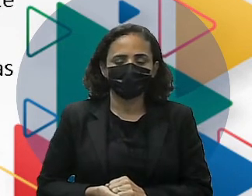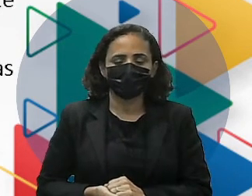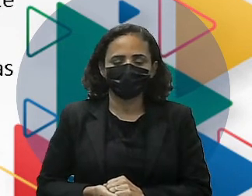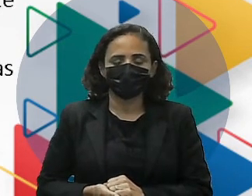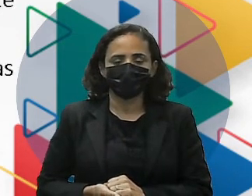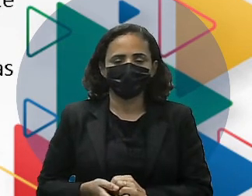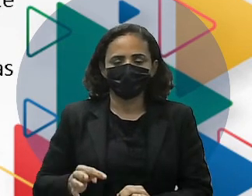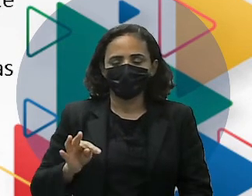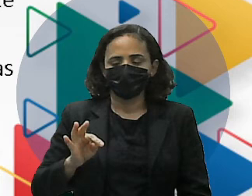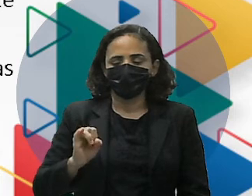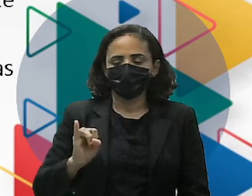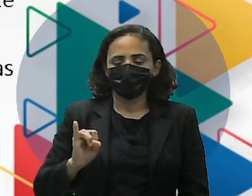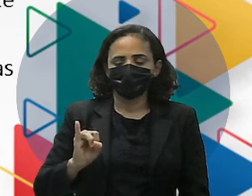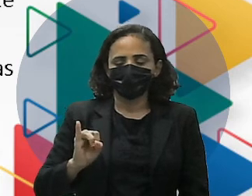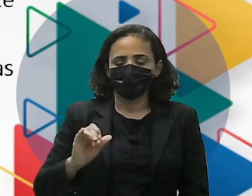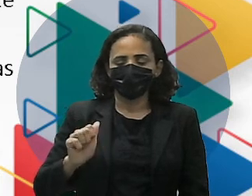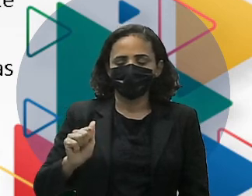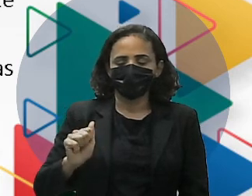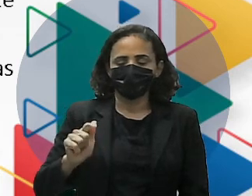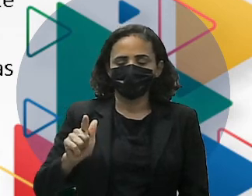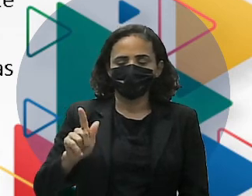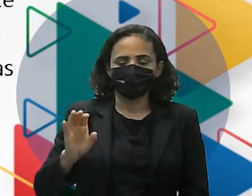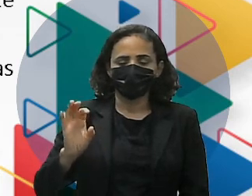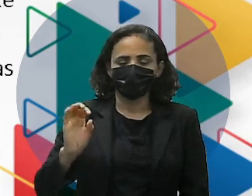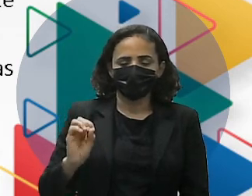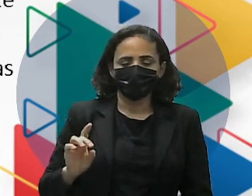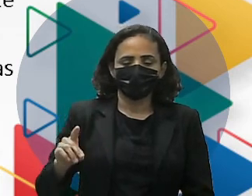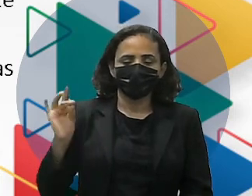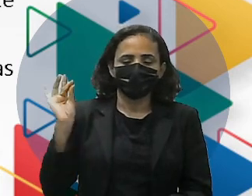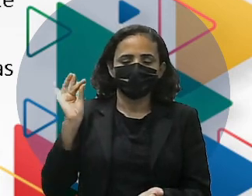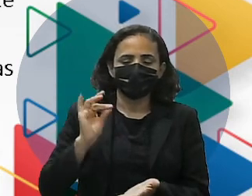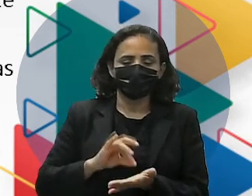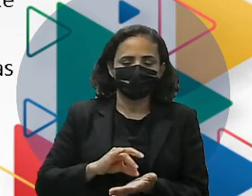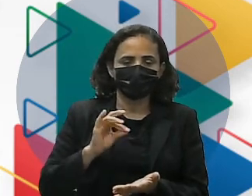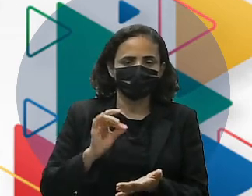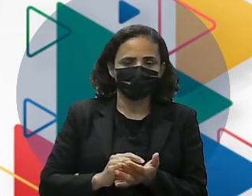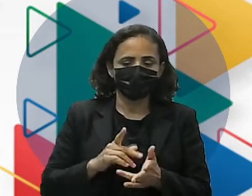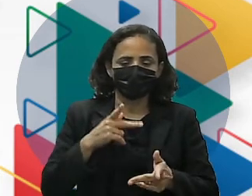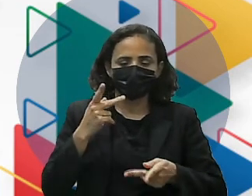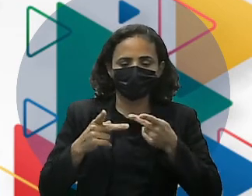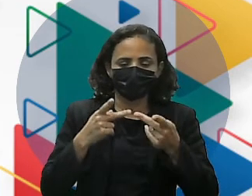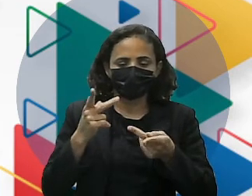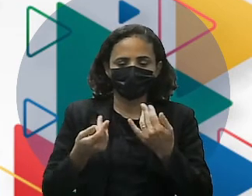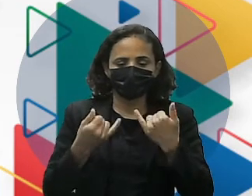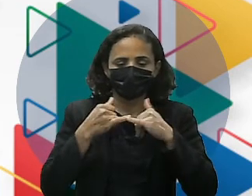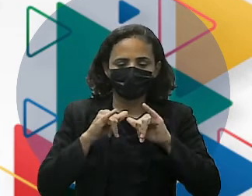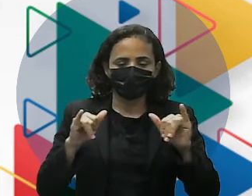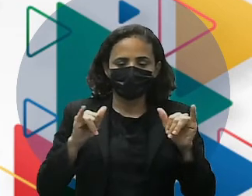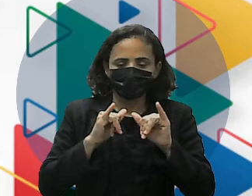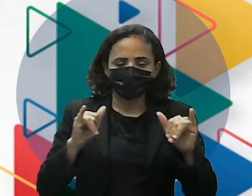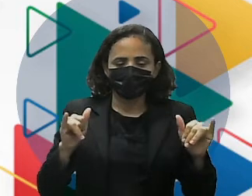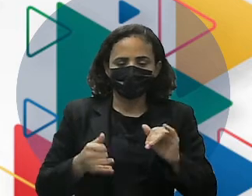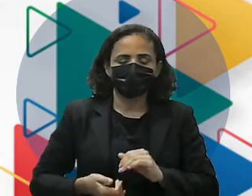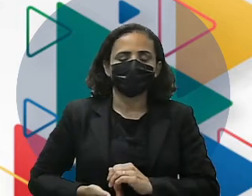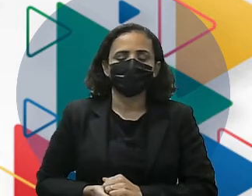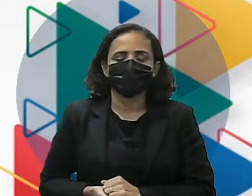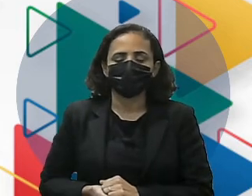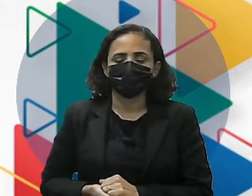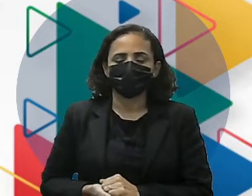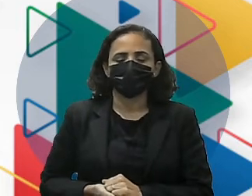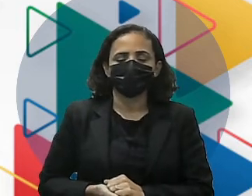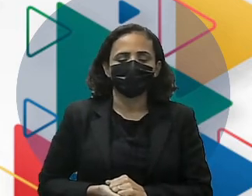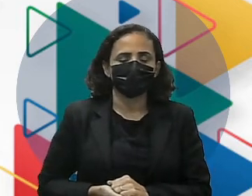Tiago, na verdade, disse isso. Então Tiago, na verdade, acertou a sua informação. Então eu já marcaria aqui a letra